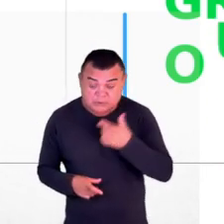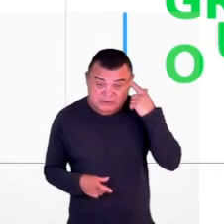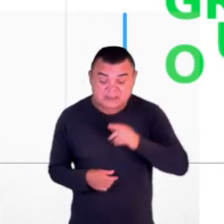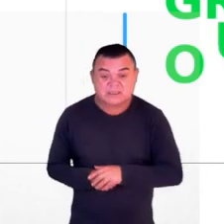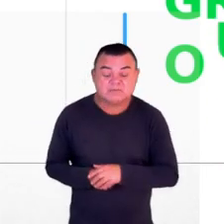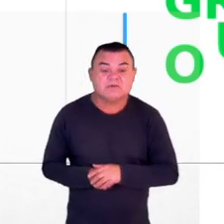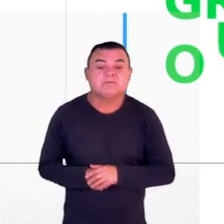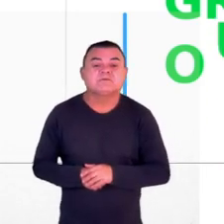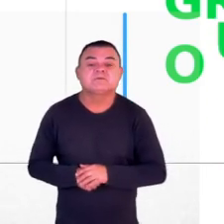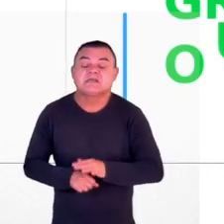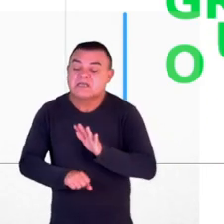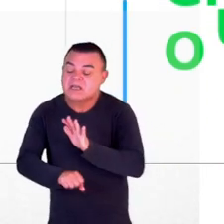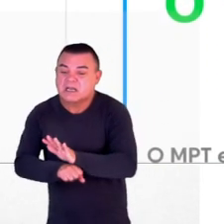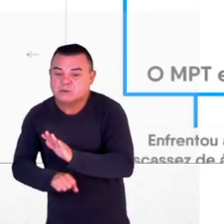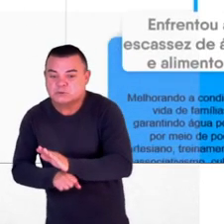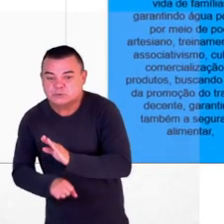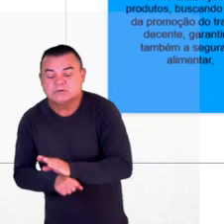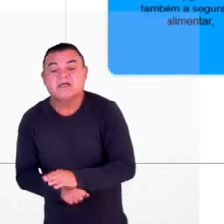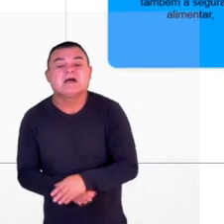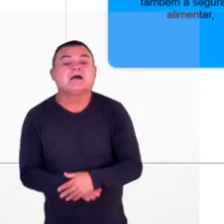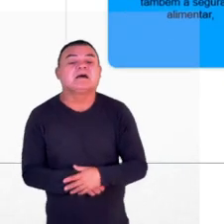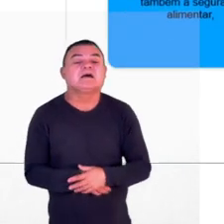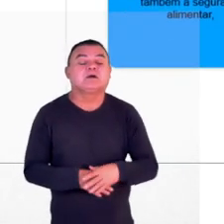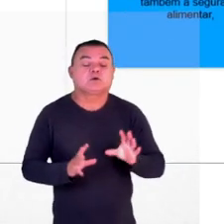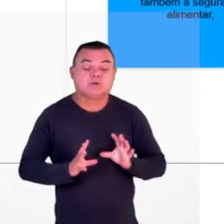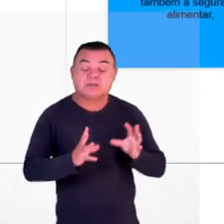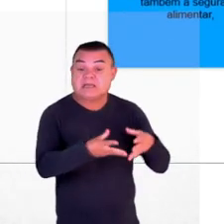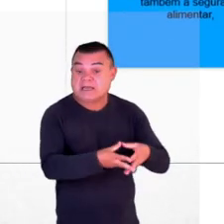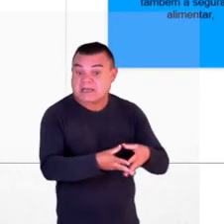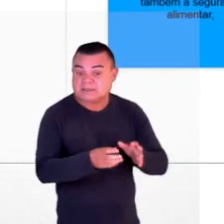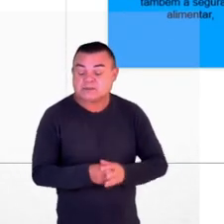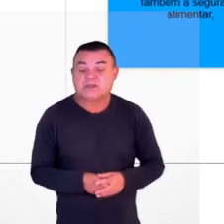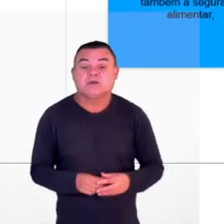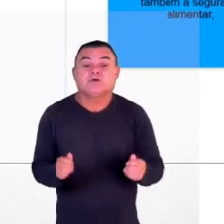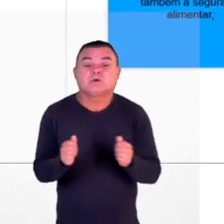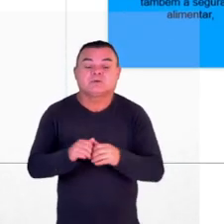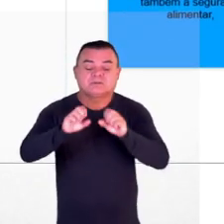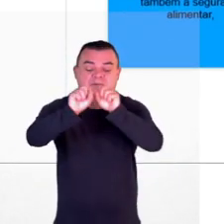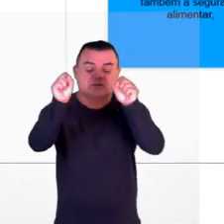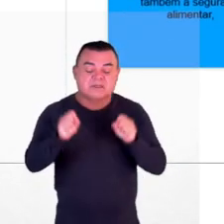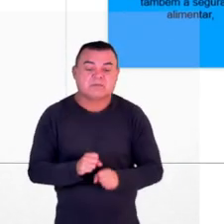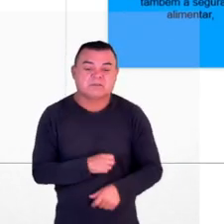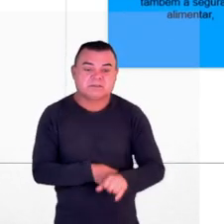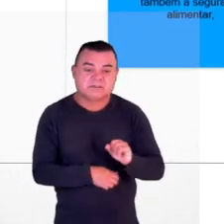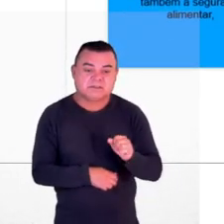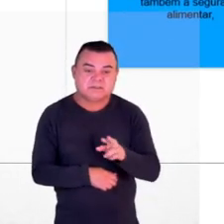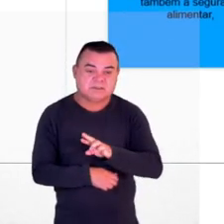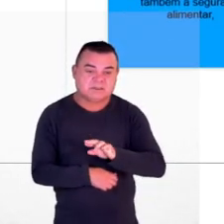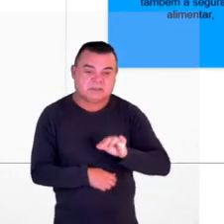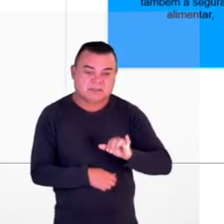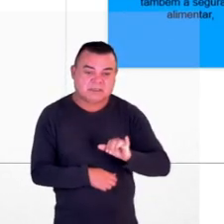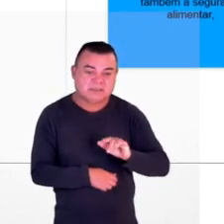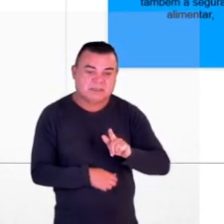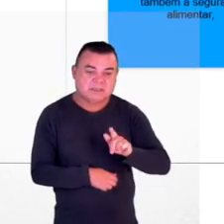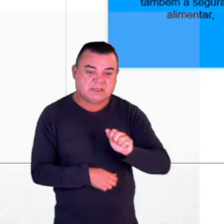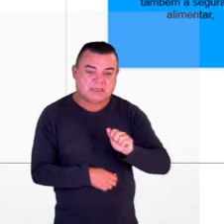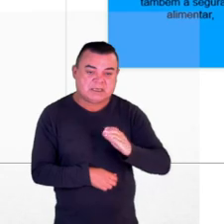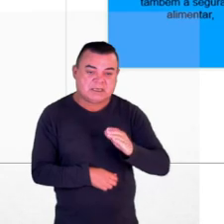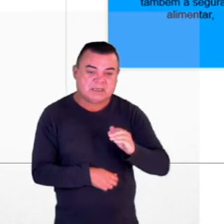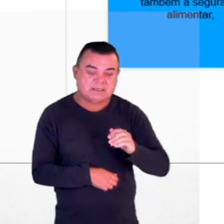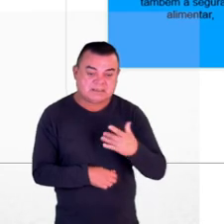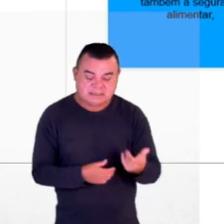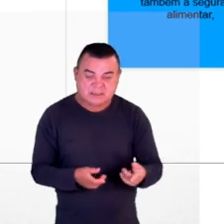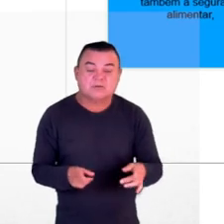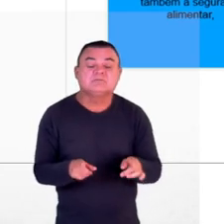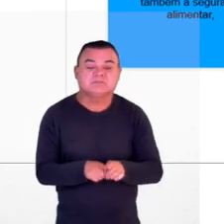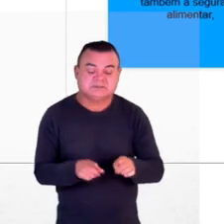comunidade com a instalação de um sistema de irrigação e o colega falou aqui também da questão relacionada ao fornecimento de